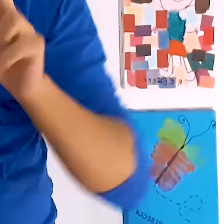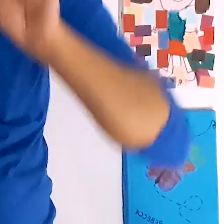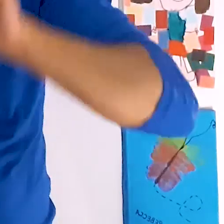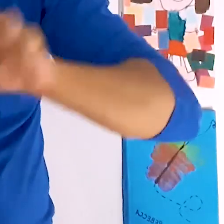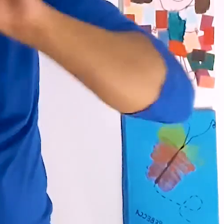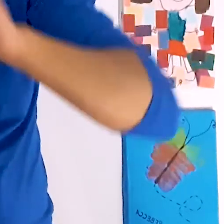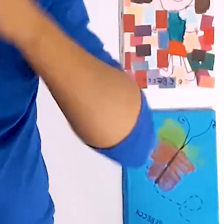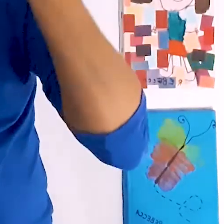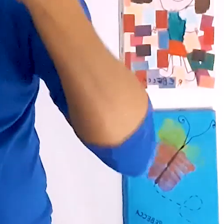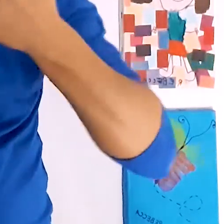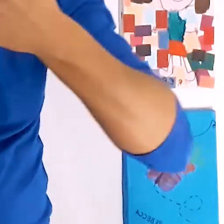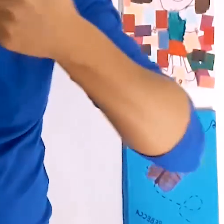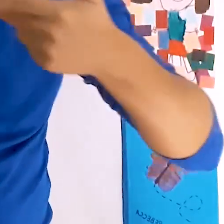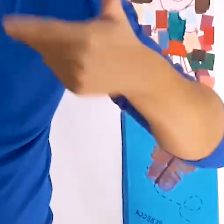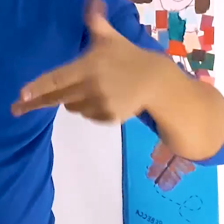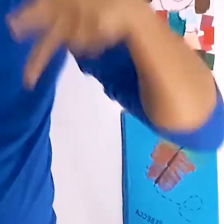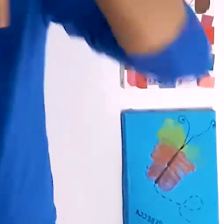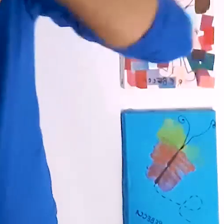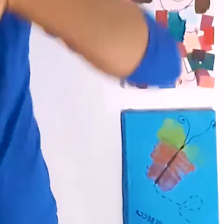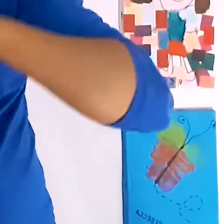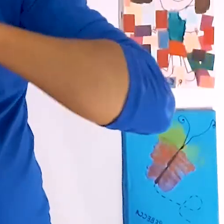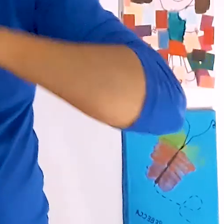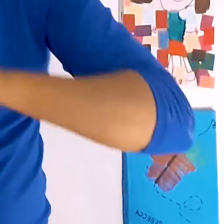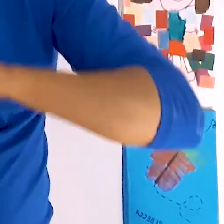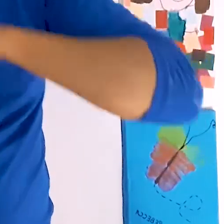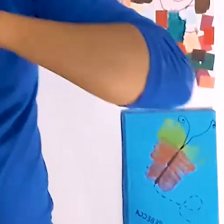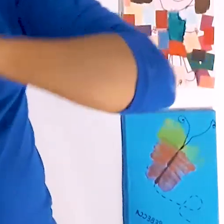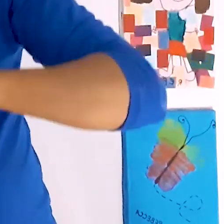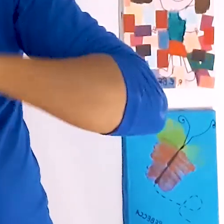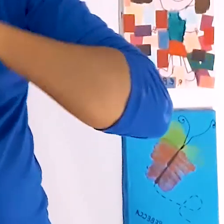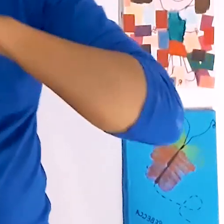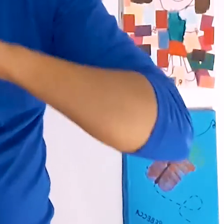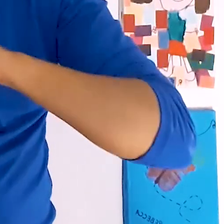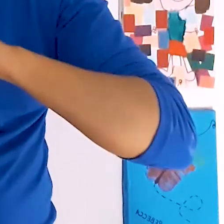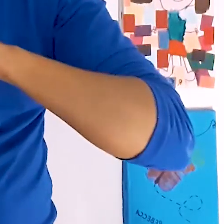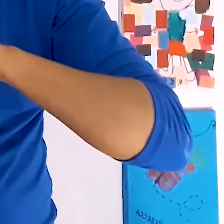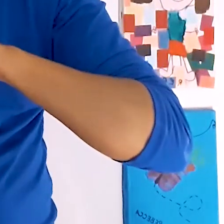Ou então, fazendo uso de animais para isso.